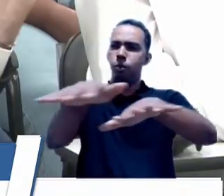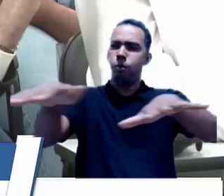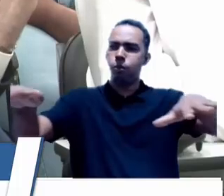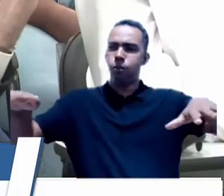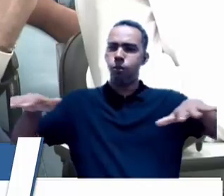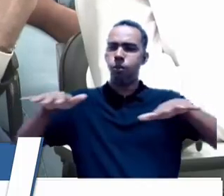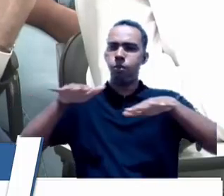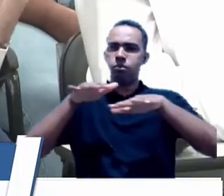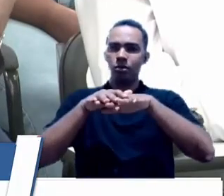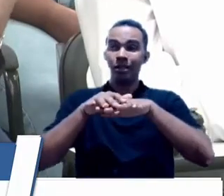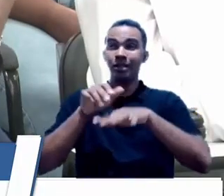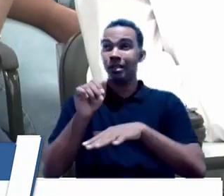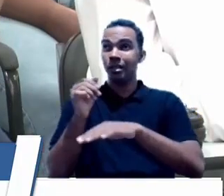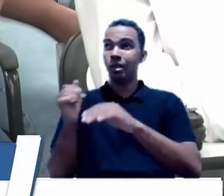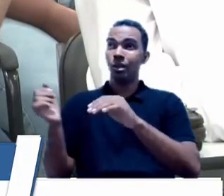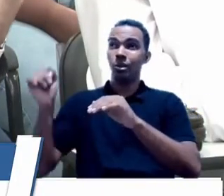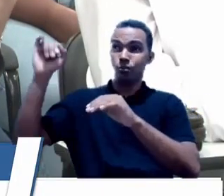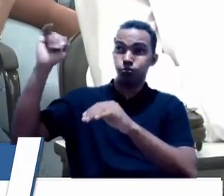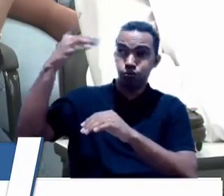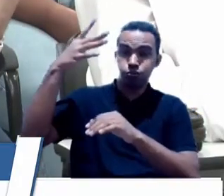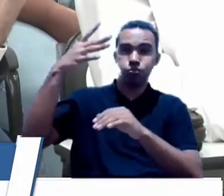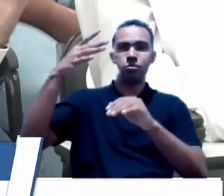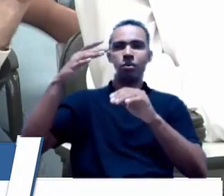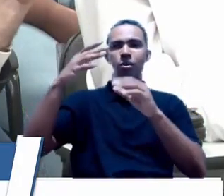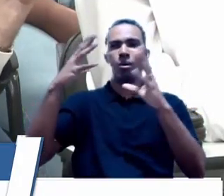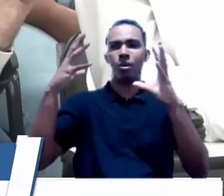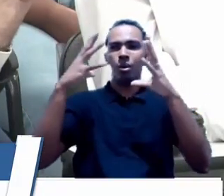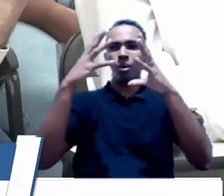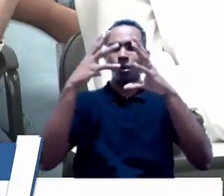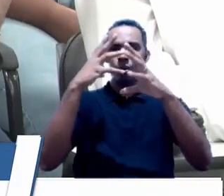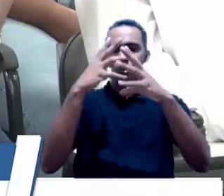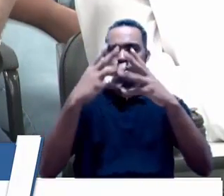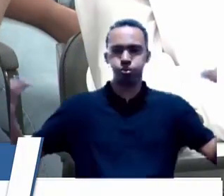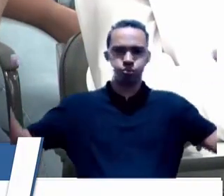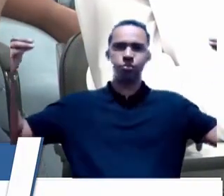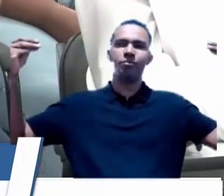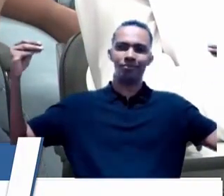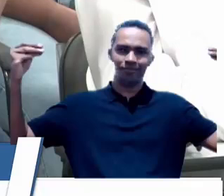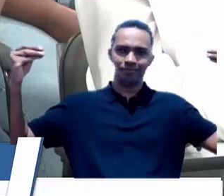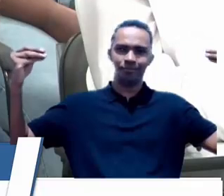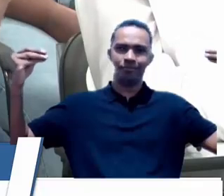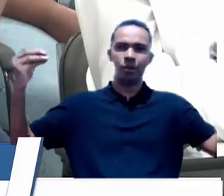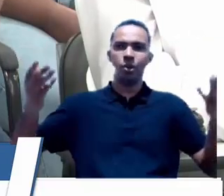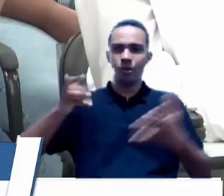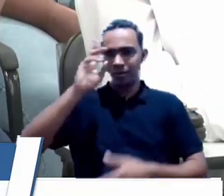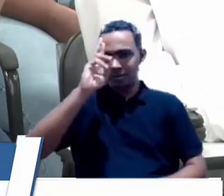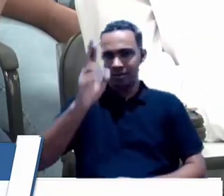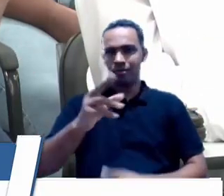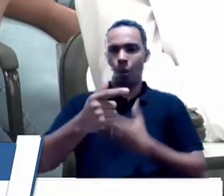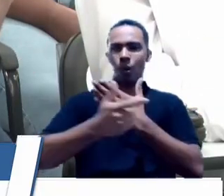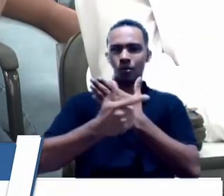a luz chega, a tendência é a escuridão, as trevas sair. E hoje você fez esse papel, você faz esse